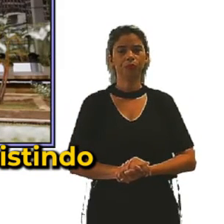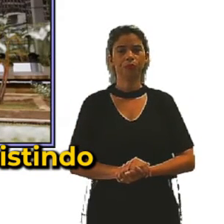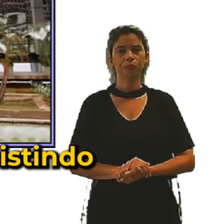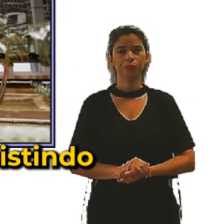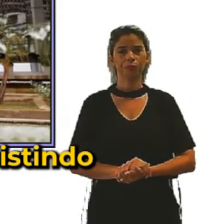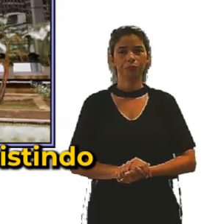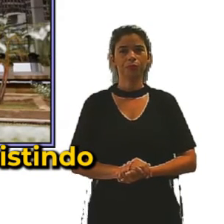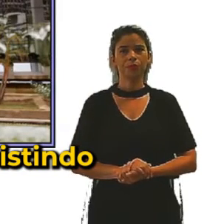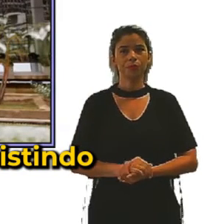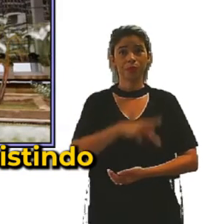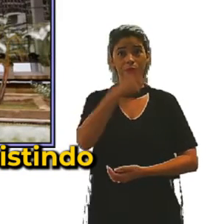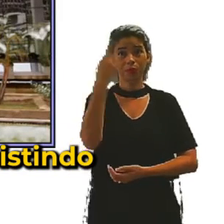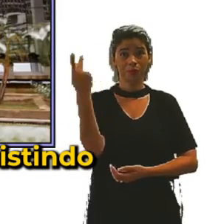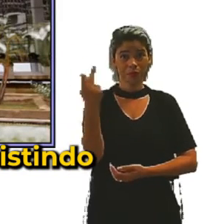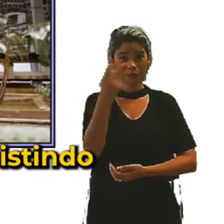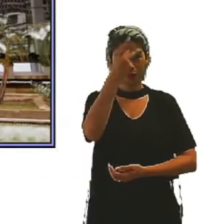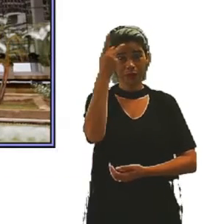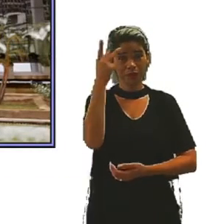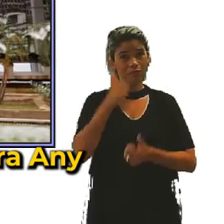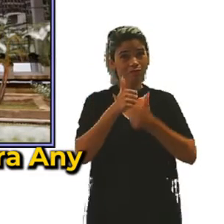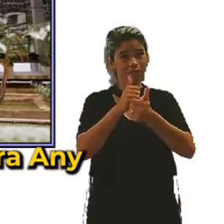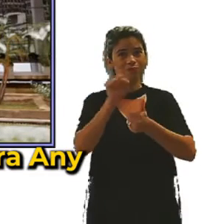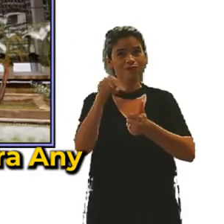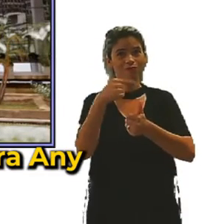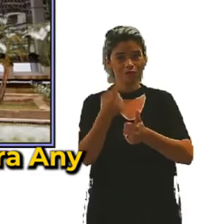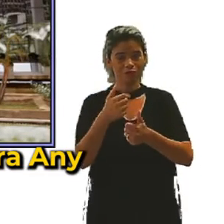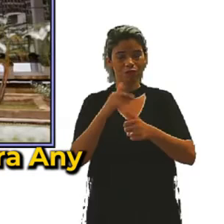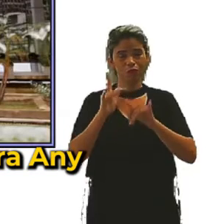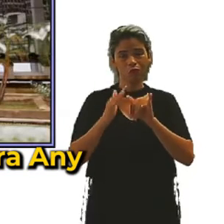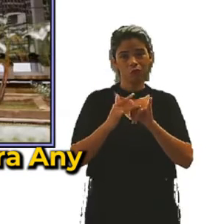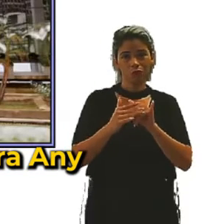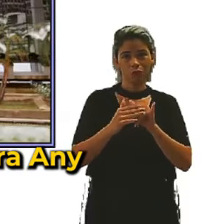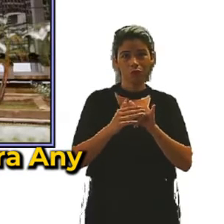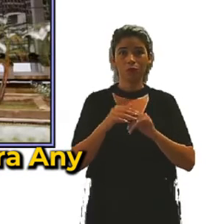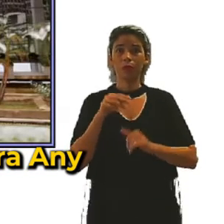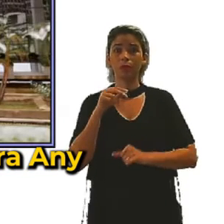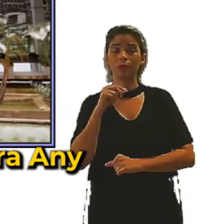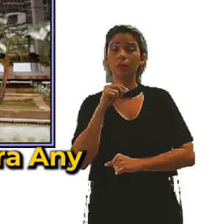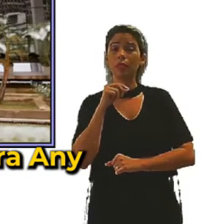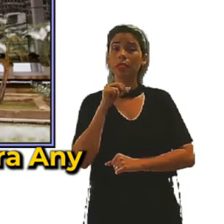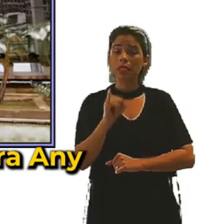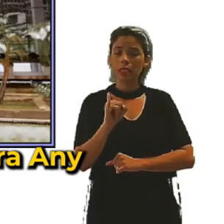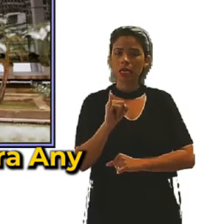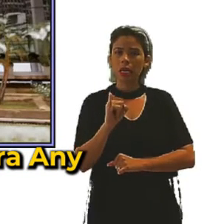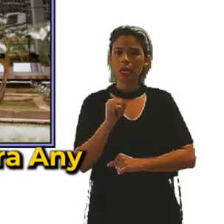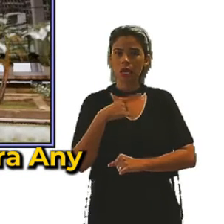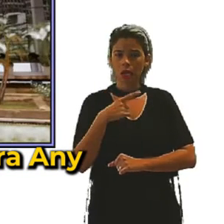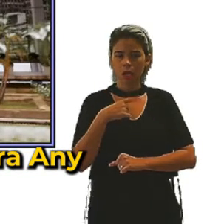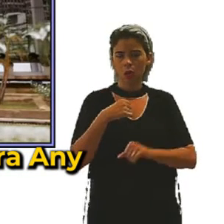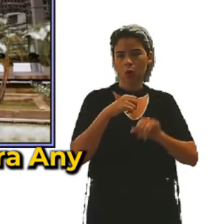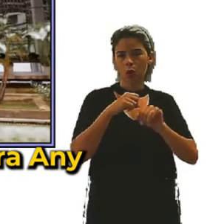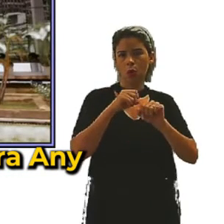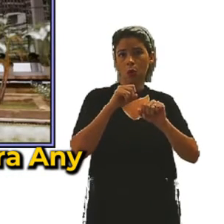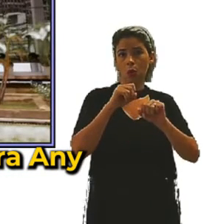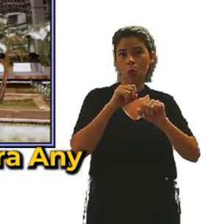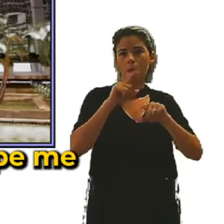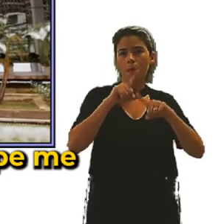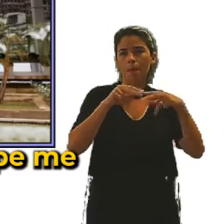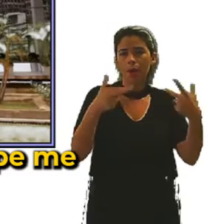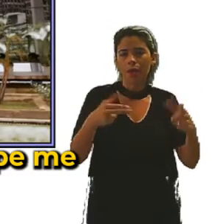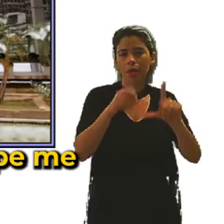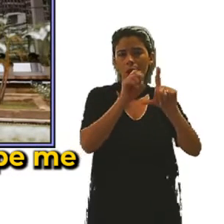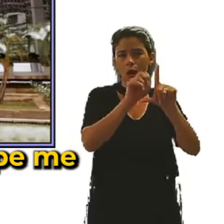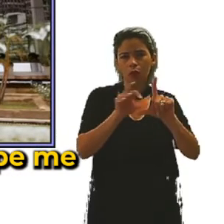telespectadores, né? Aqueles que estão nos assistindo no YouTube. Se o material dos slides, tanto da professora Ani como da